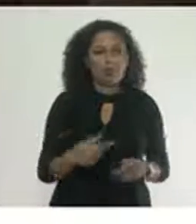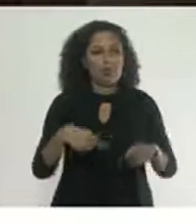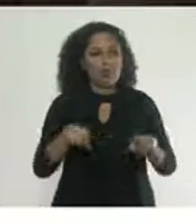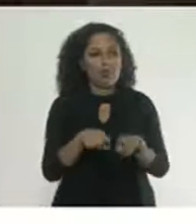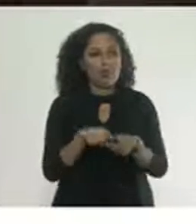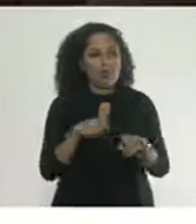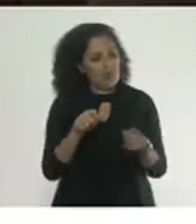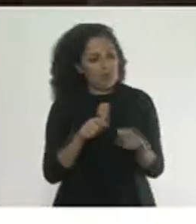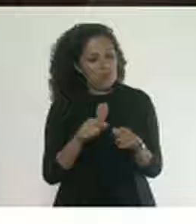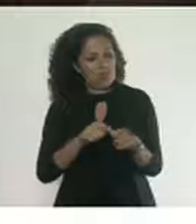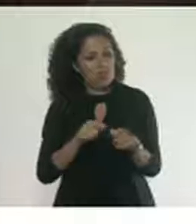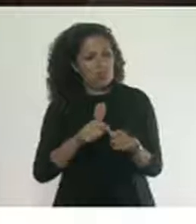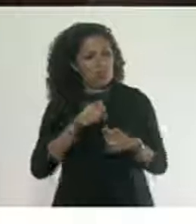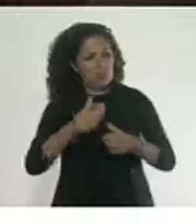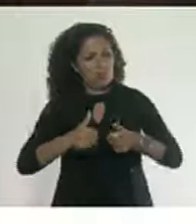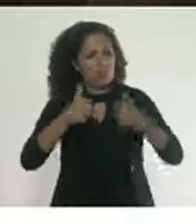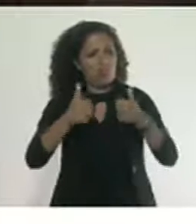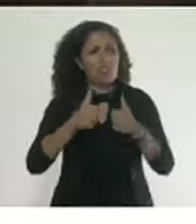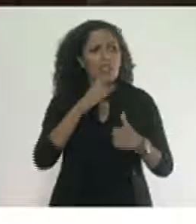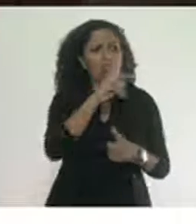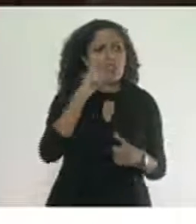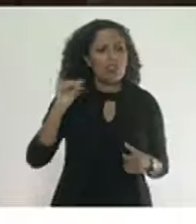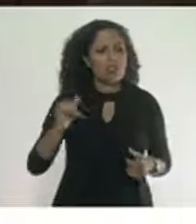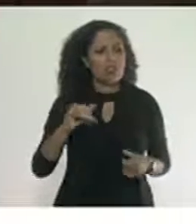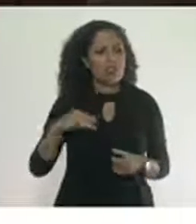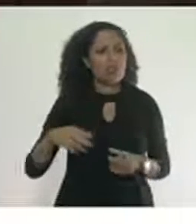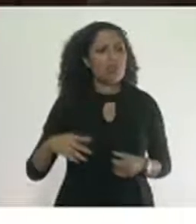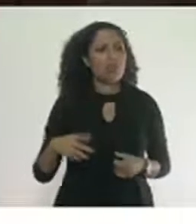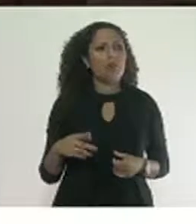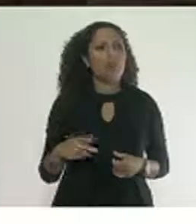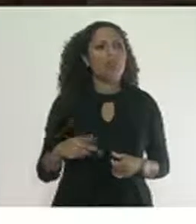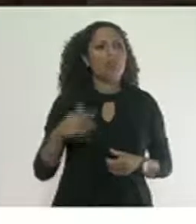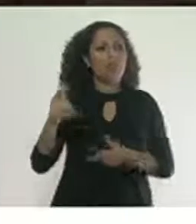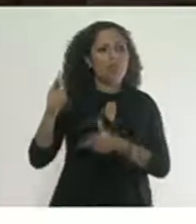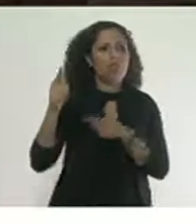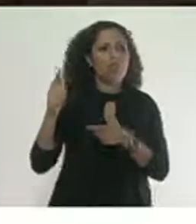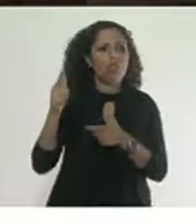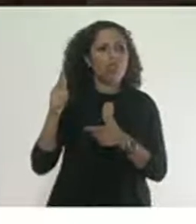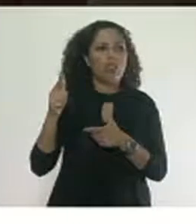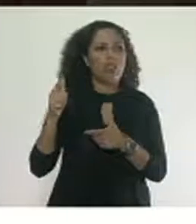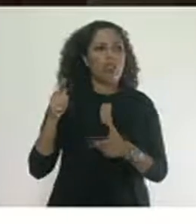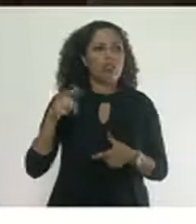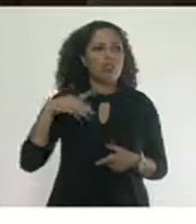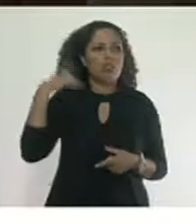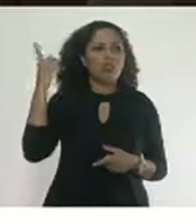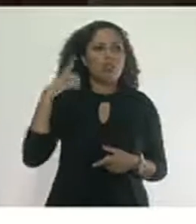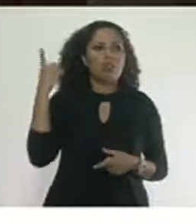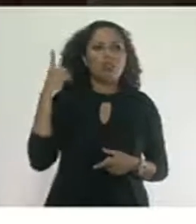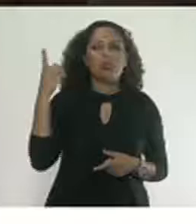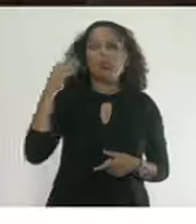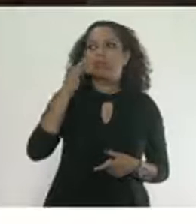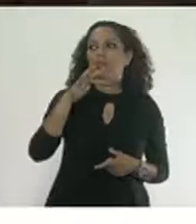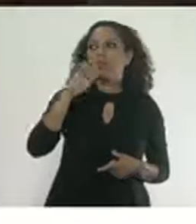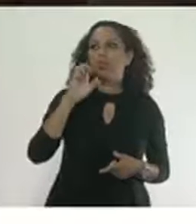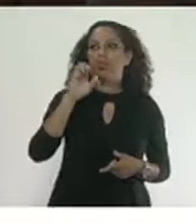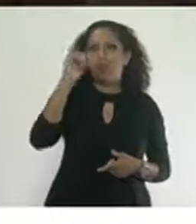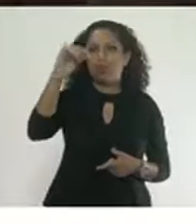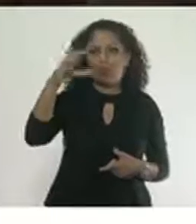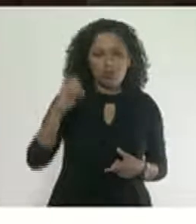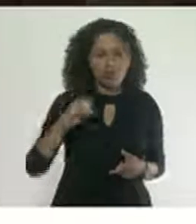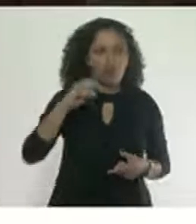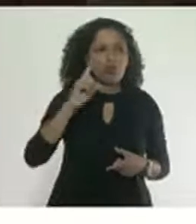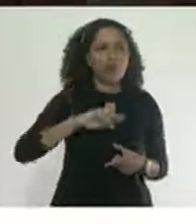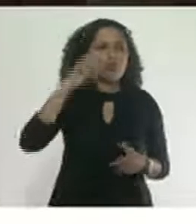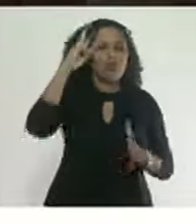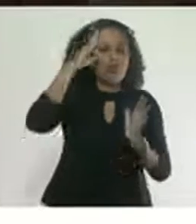tamanha qualidade. CPI das armas foi presidida pelo então deputado estadual Marcelo Freixo. E olhando aqui